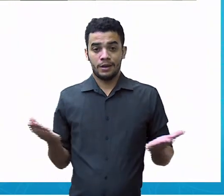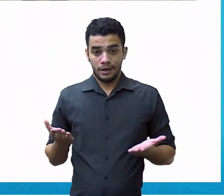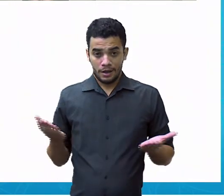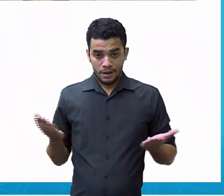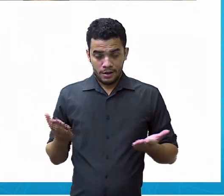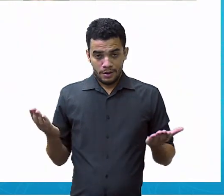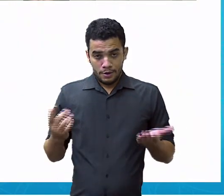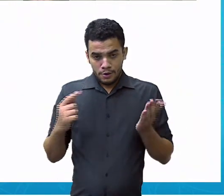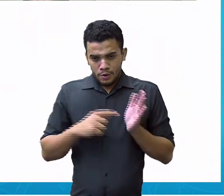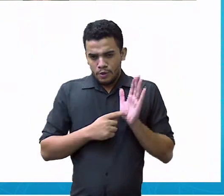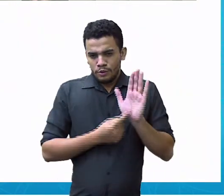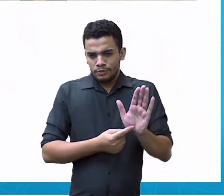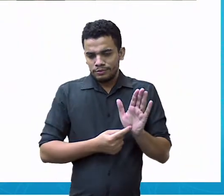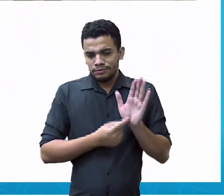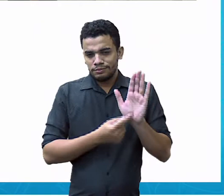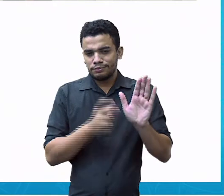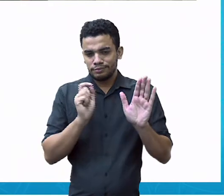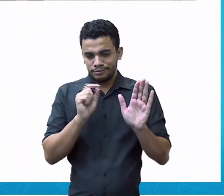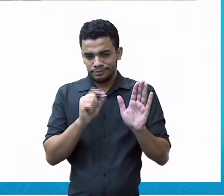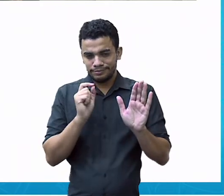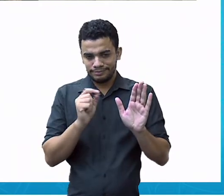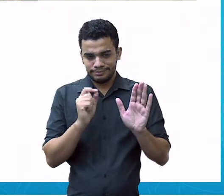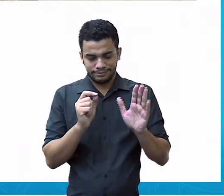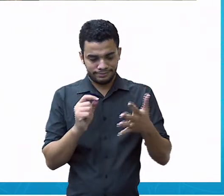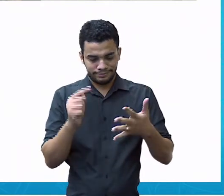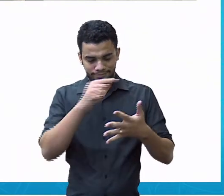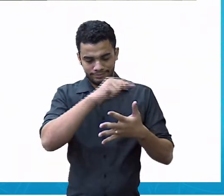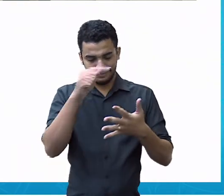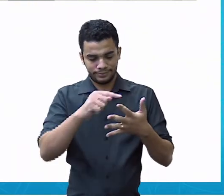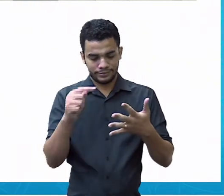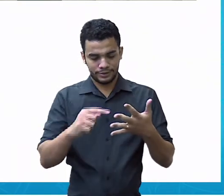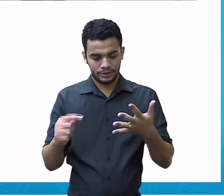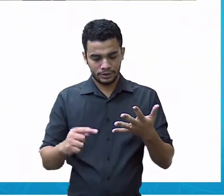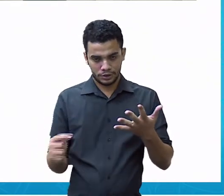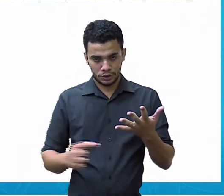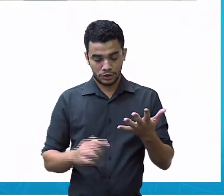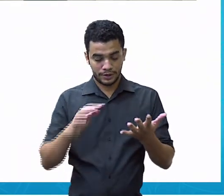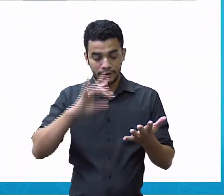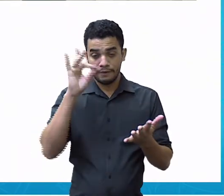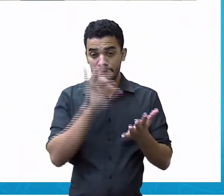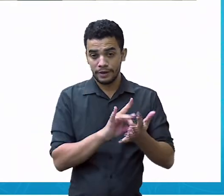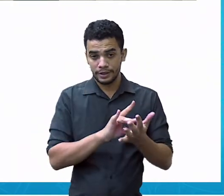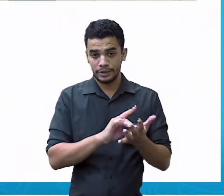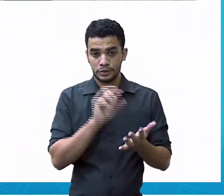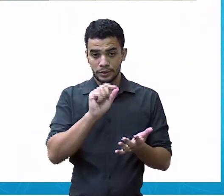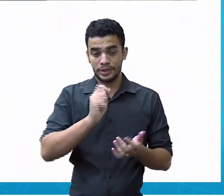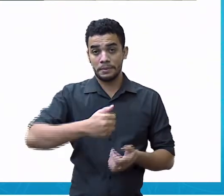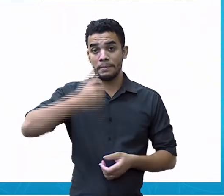Curiosidades sobre o sistema nervoso central. Cerca de